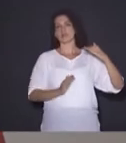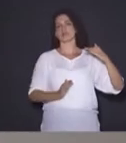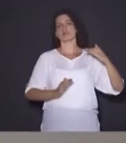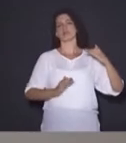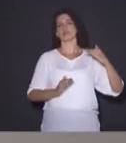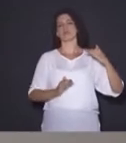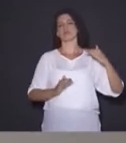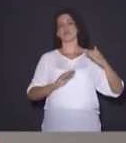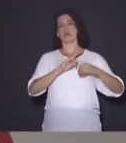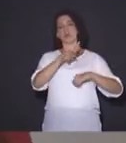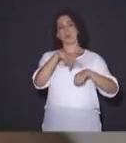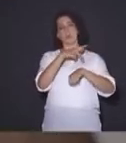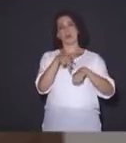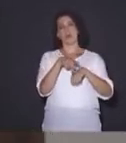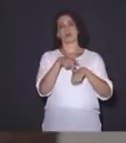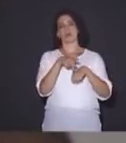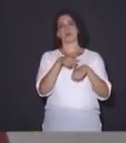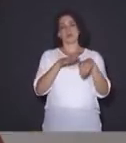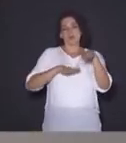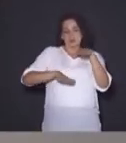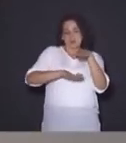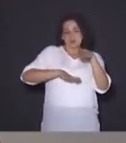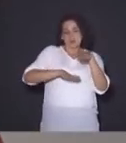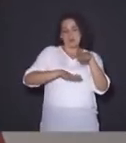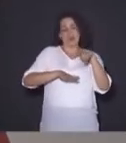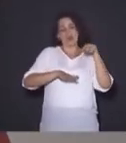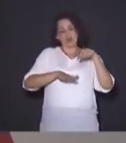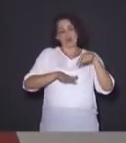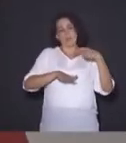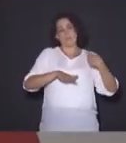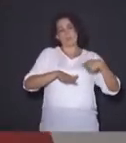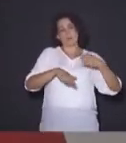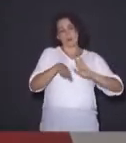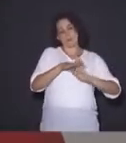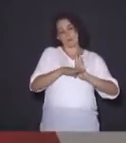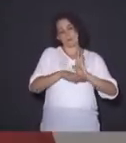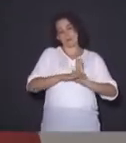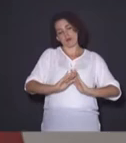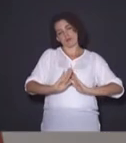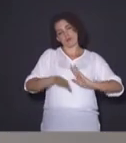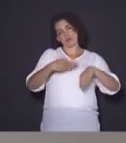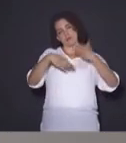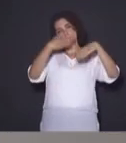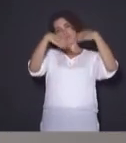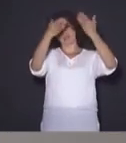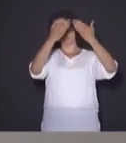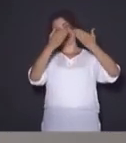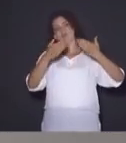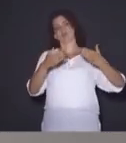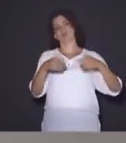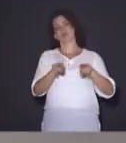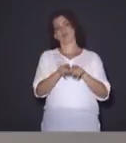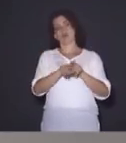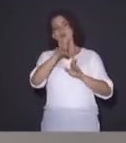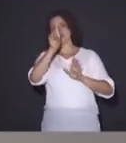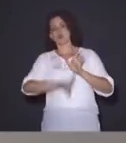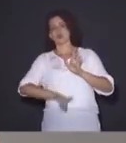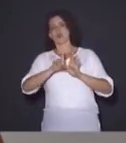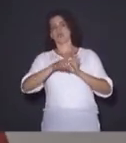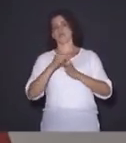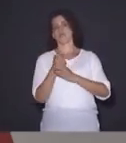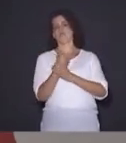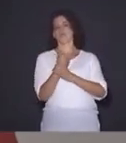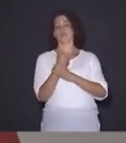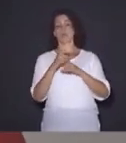subdesenvolvido e propõe um programa de desenvolvimento de um programa de implementação de direitos mas fim da